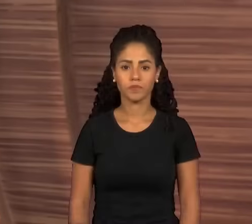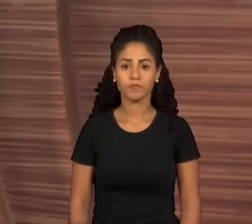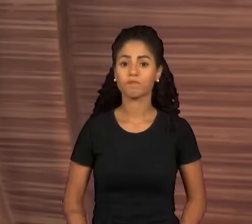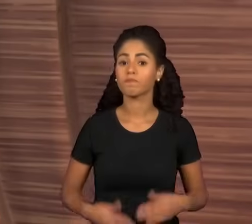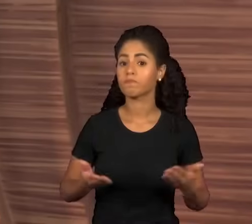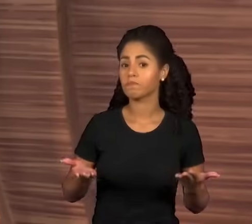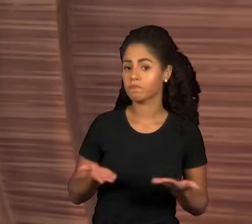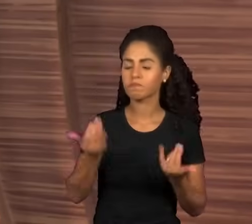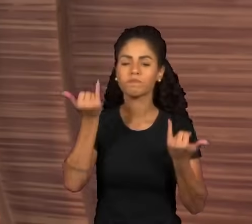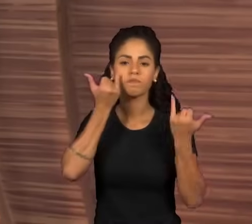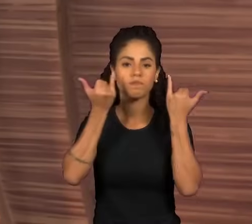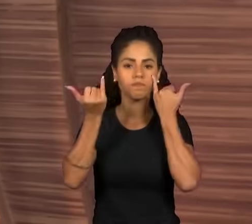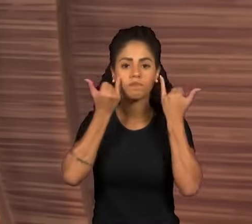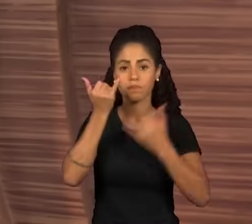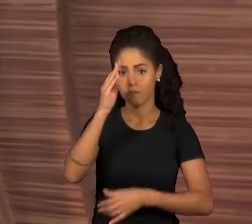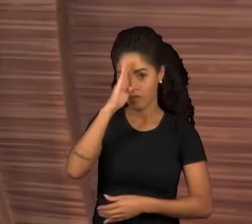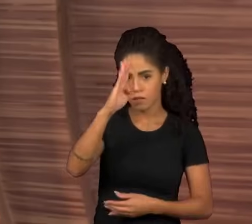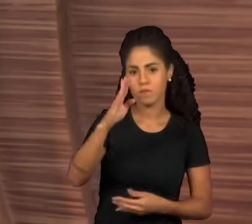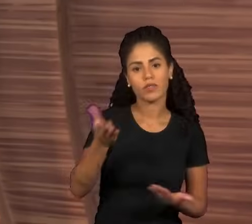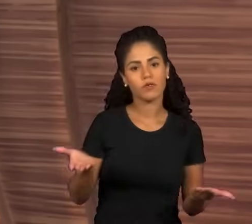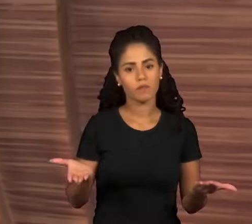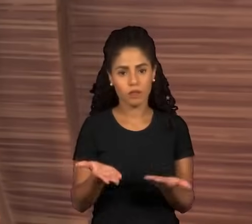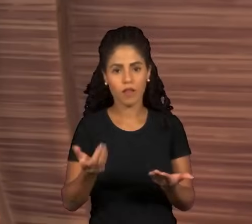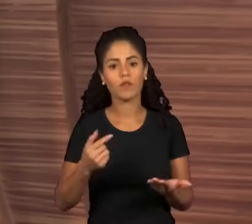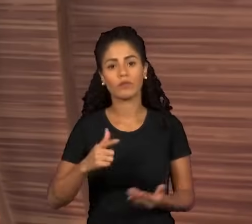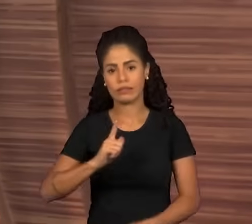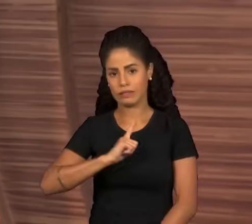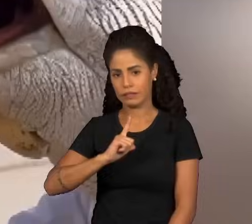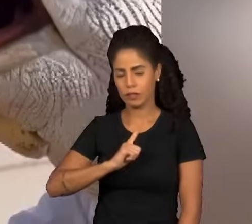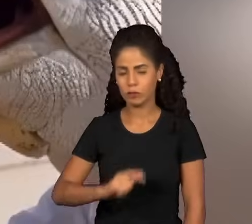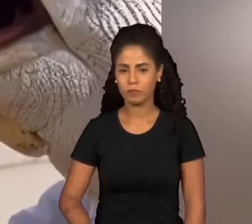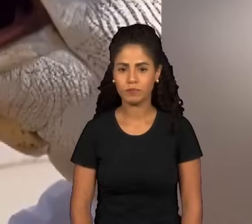Agora vamos às principais notícias da área socioambiental.